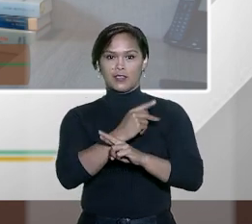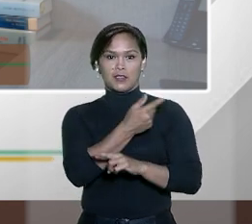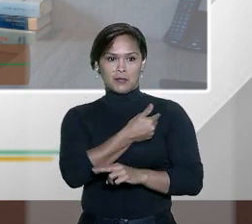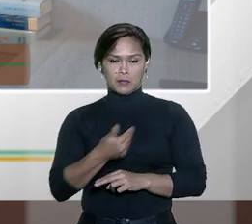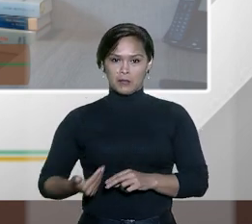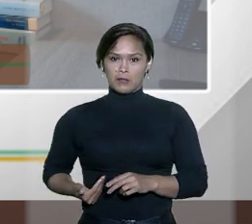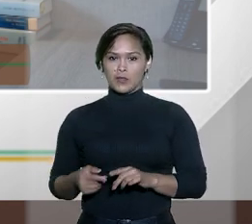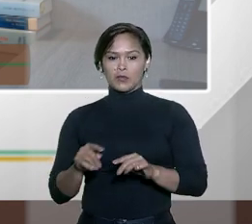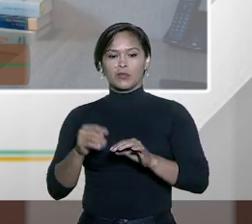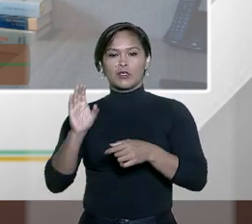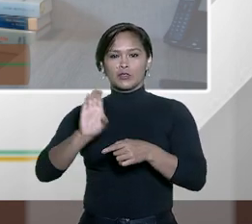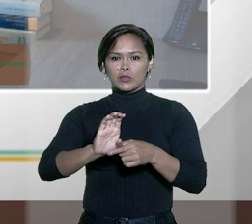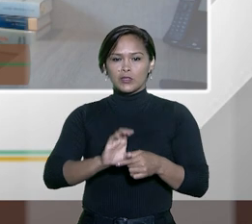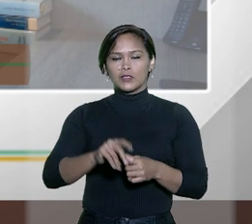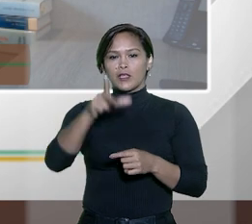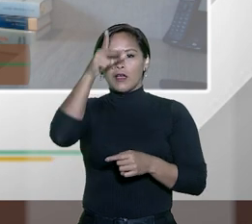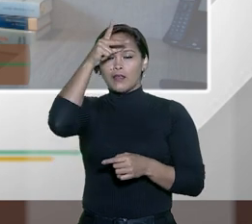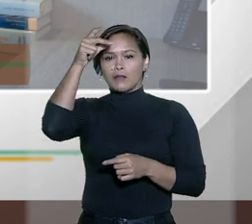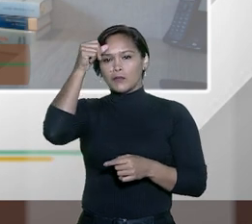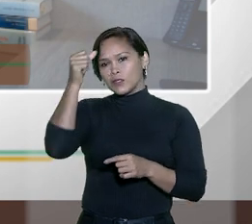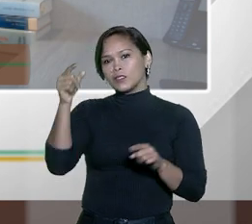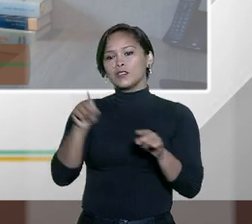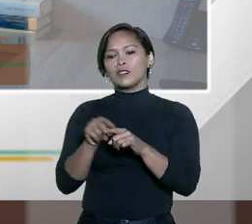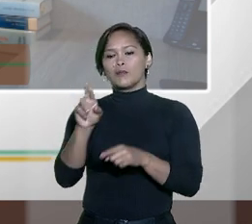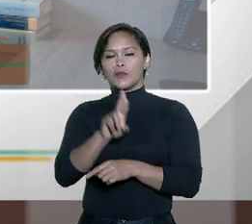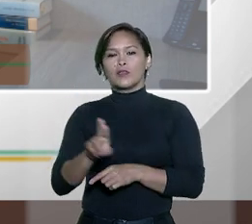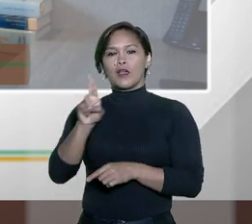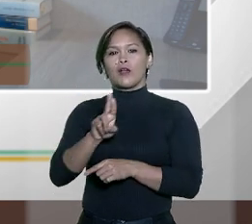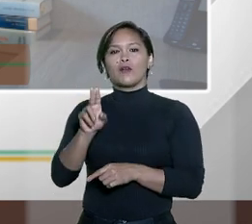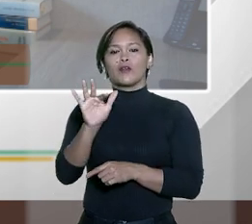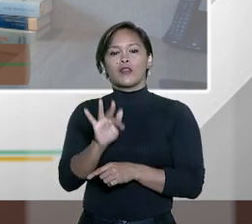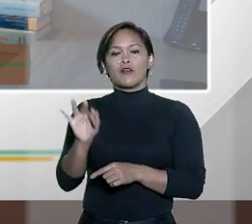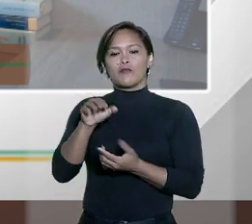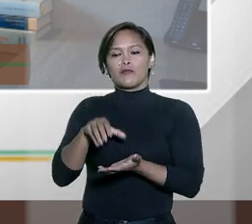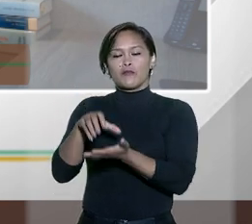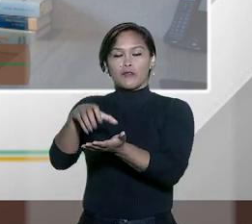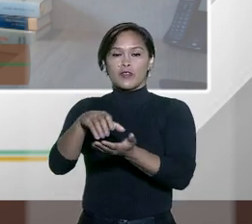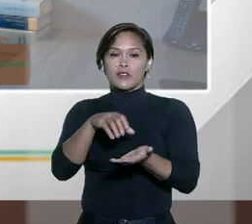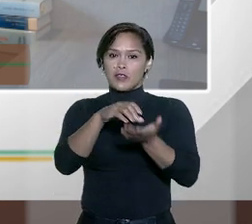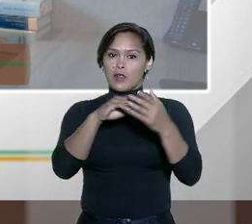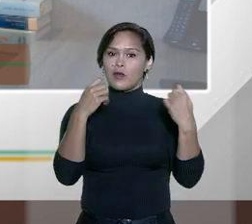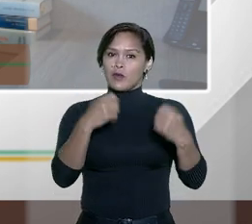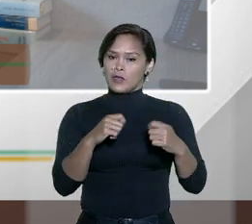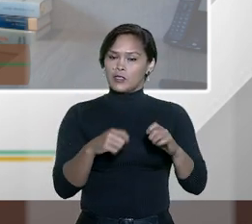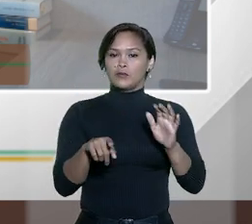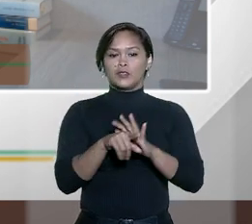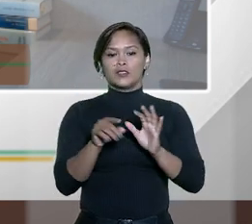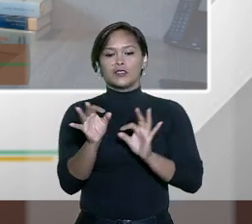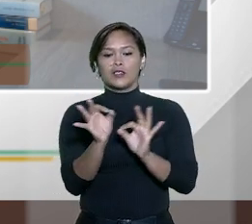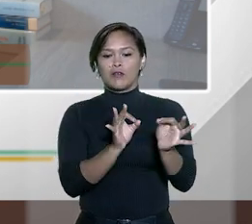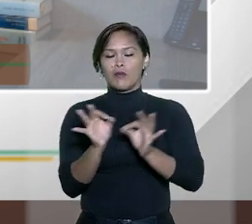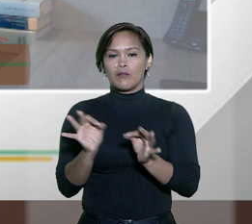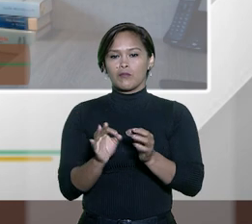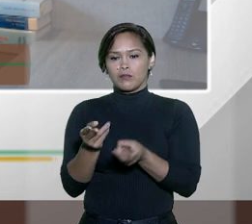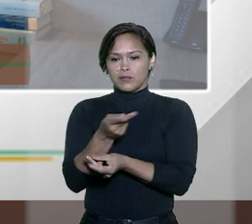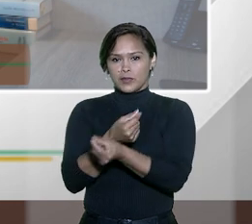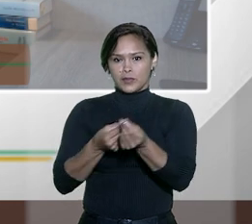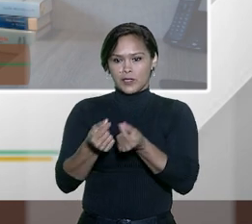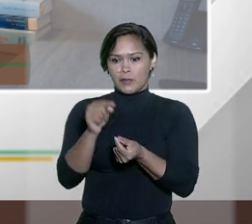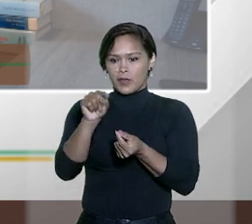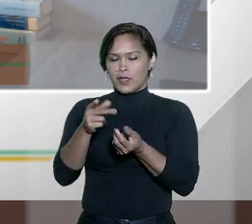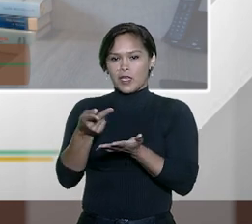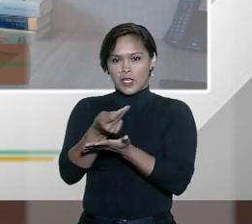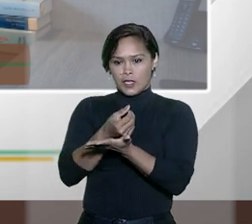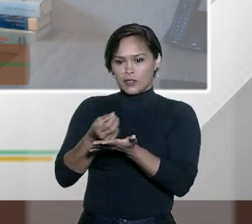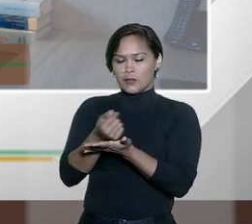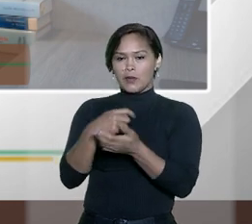pública, né? Então, do Estado, do município, da União Federal, suas autarquias, elas precisam estar num orçamento. E esse orçamento